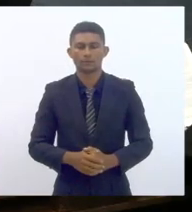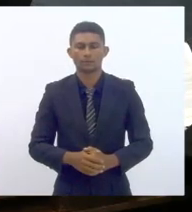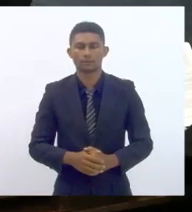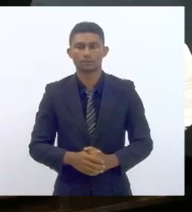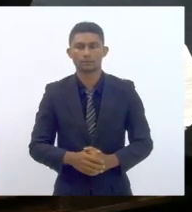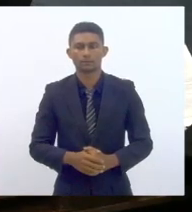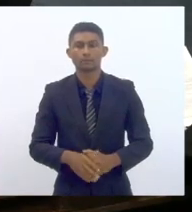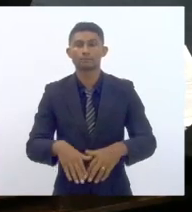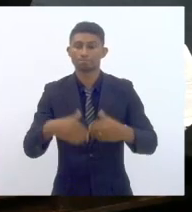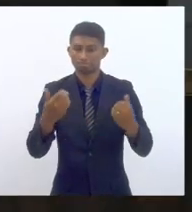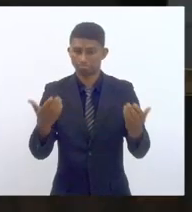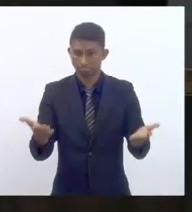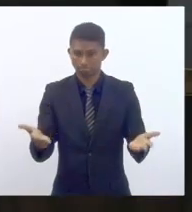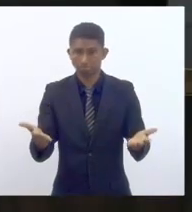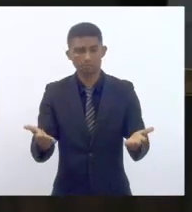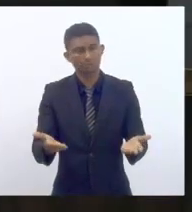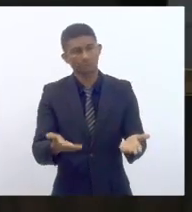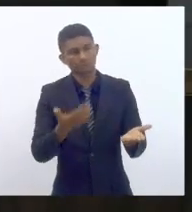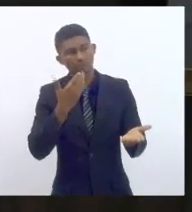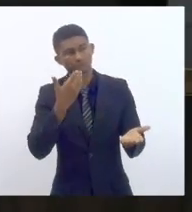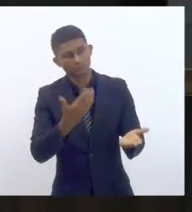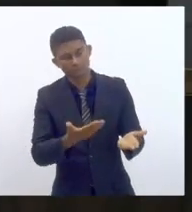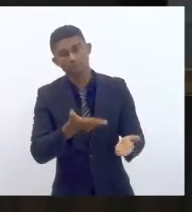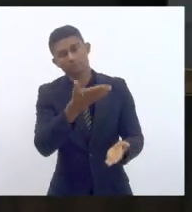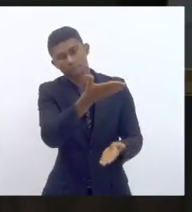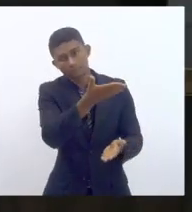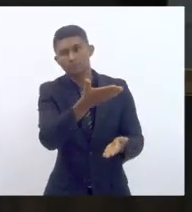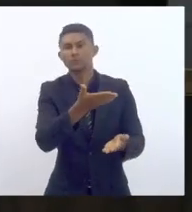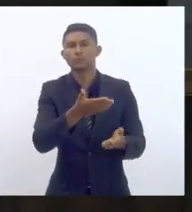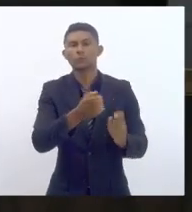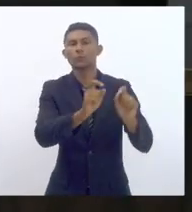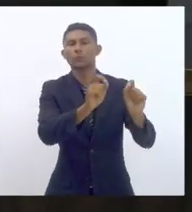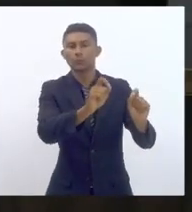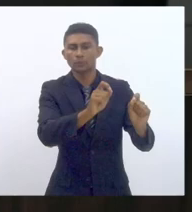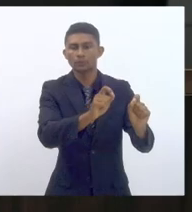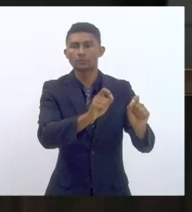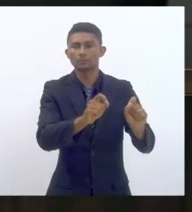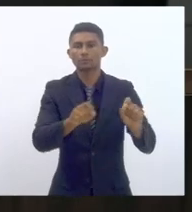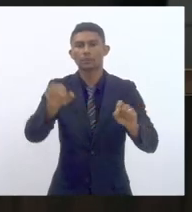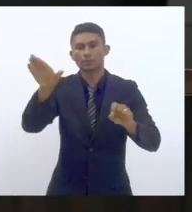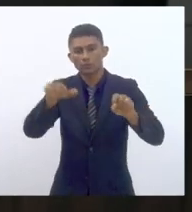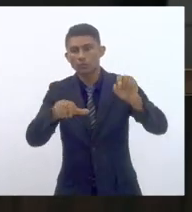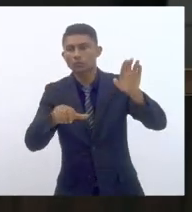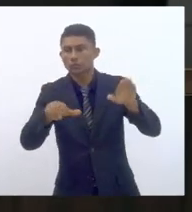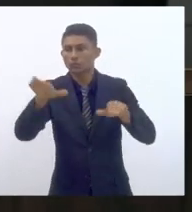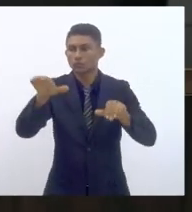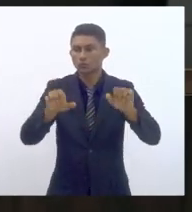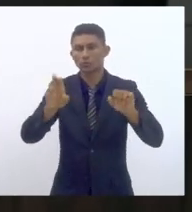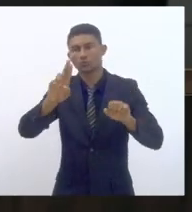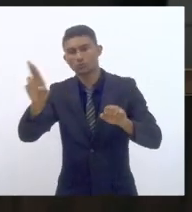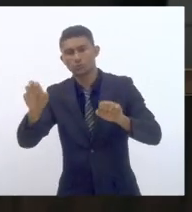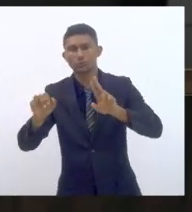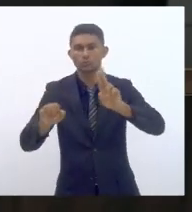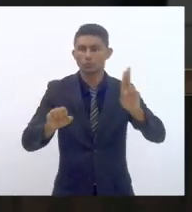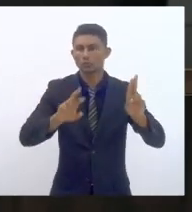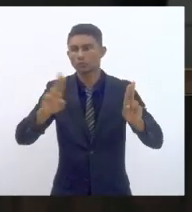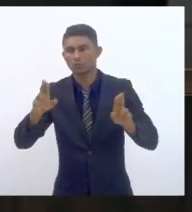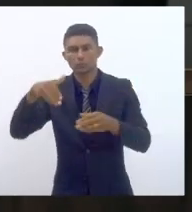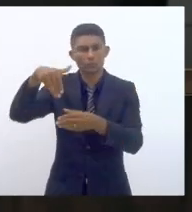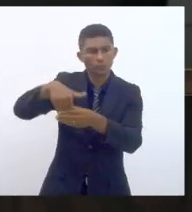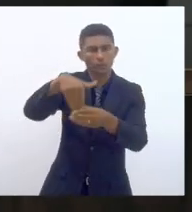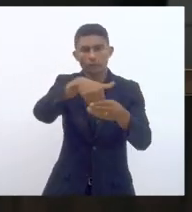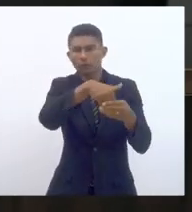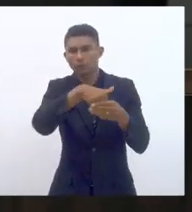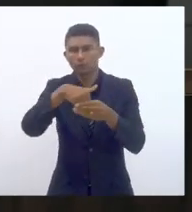Antes de solicitar ao deputado Gustavo Tutuca que possa fazer a chamada nominal, colher os votos.